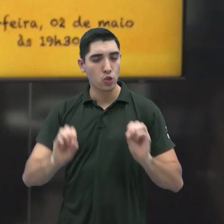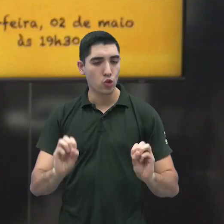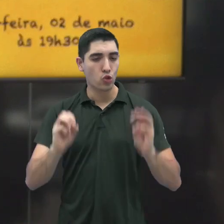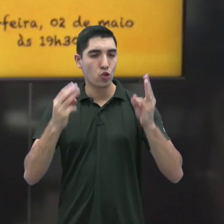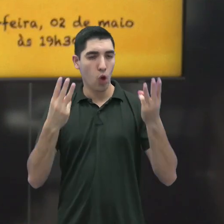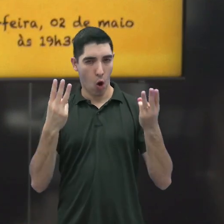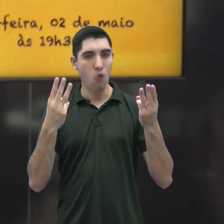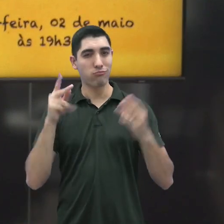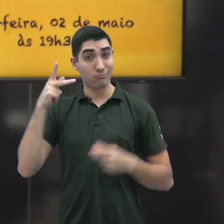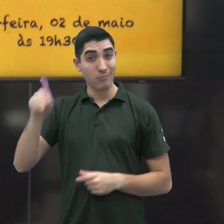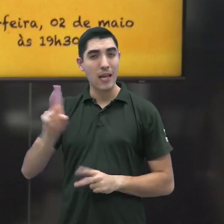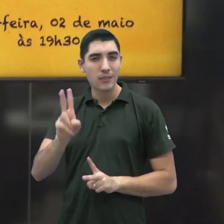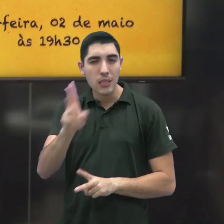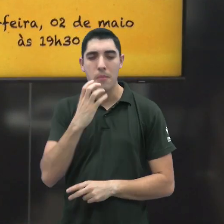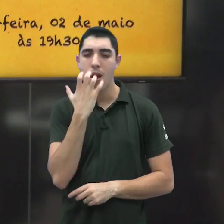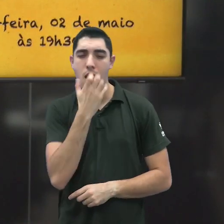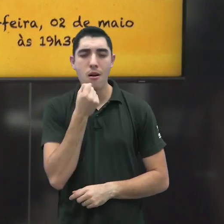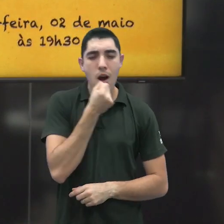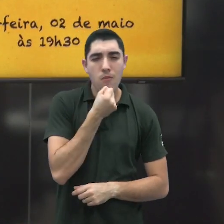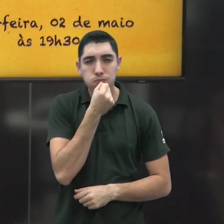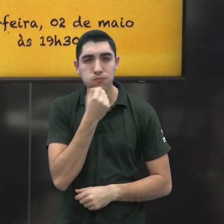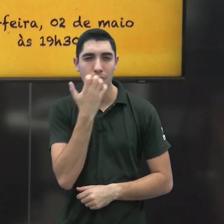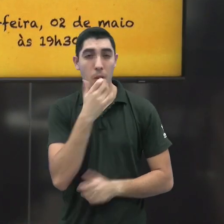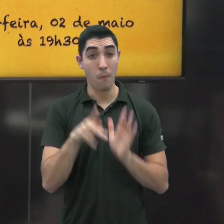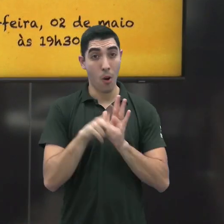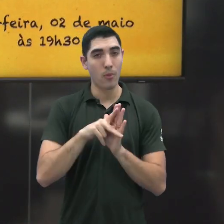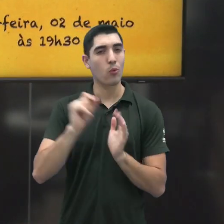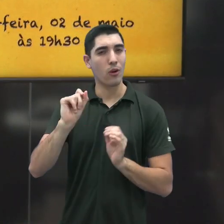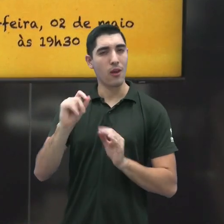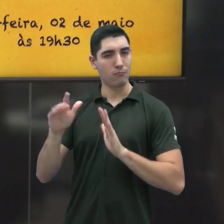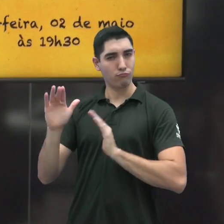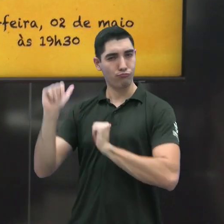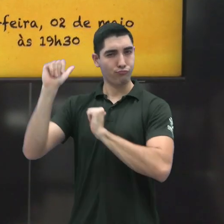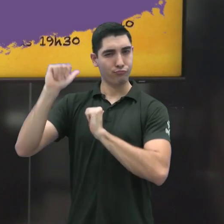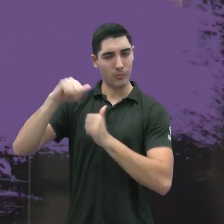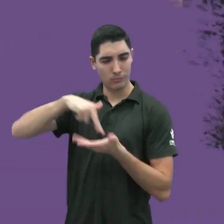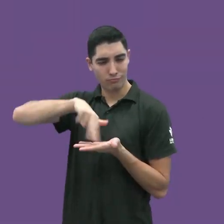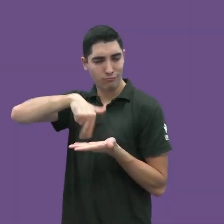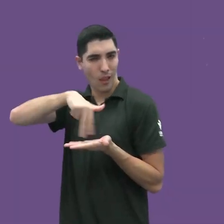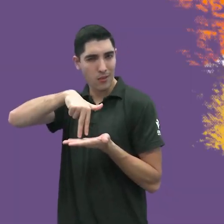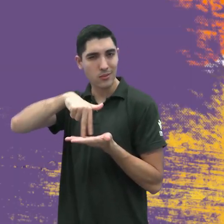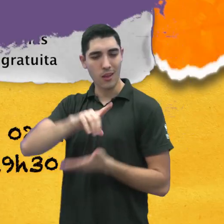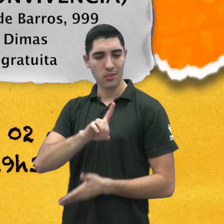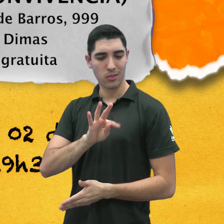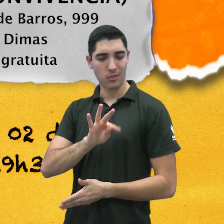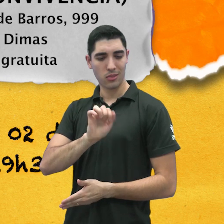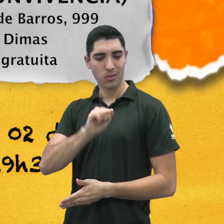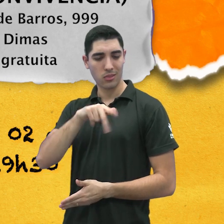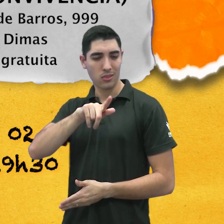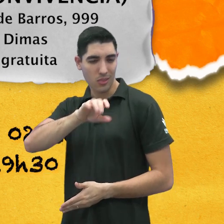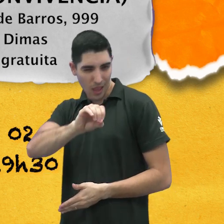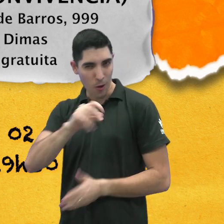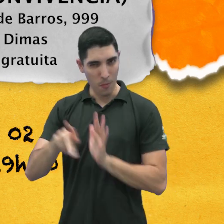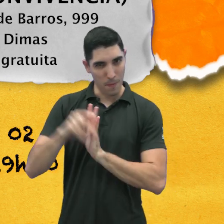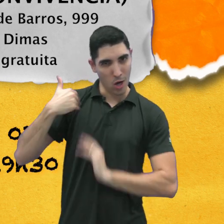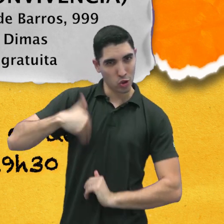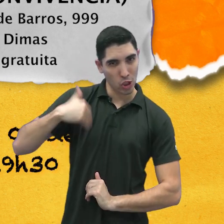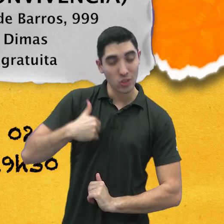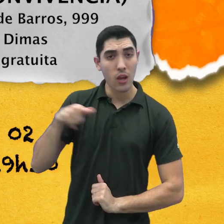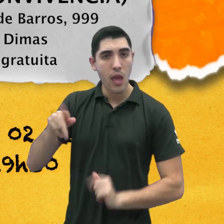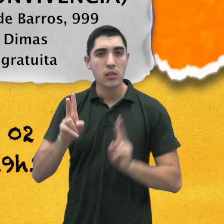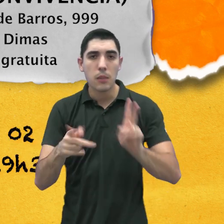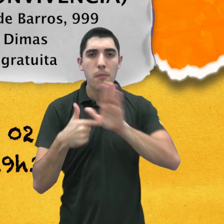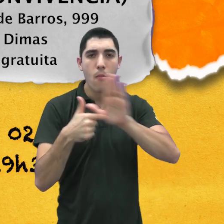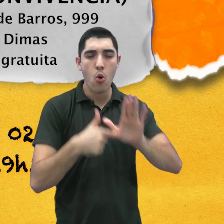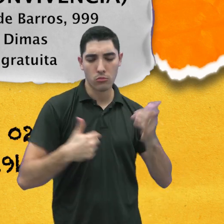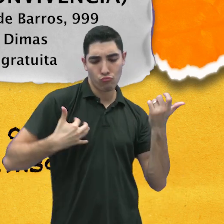las Corrientes. O artista, que é conhecido pelo seu repertório voltado para o tango, chega com um verdadeiro espetáculo que mescla o som da viola com